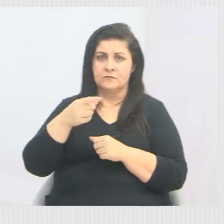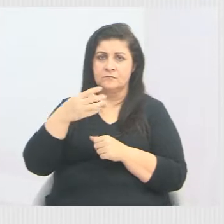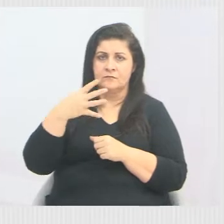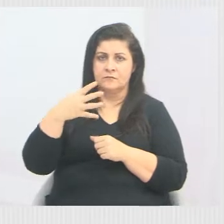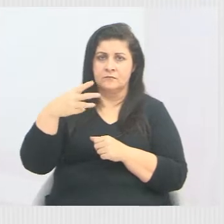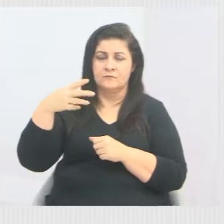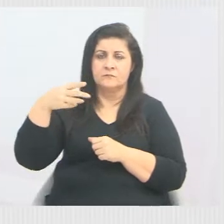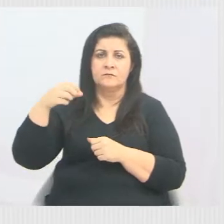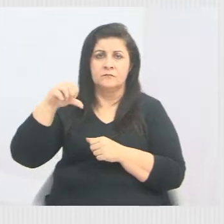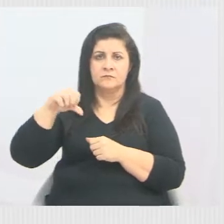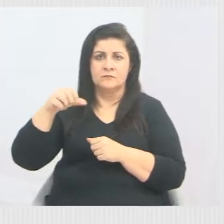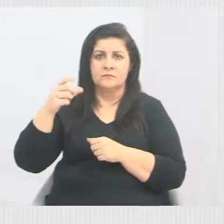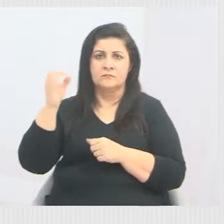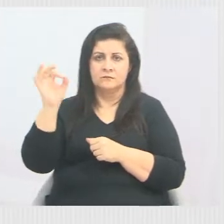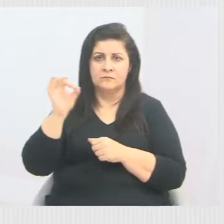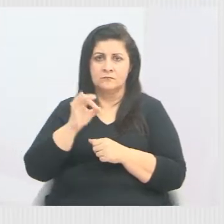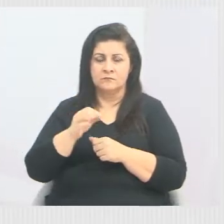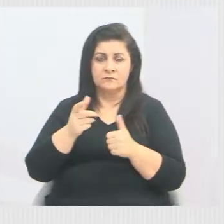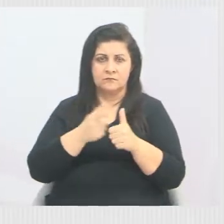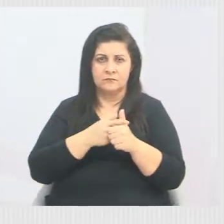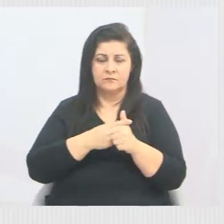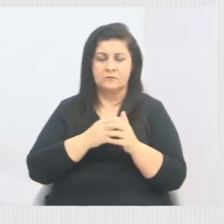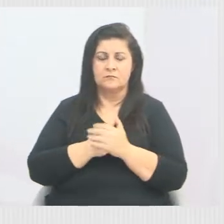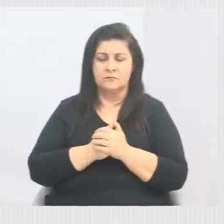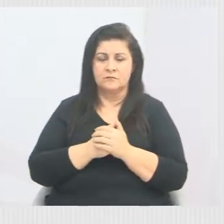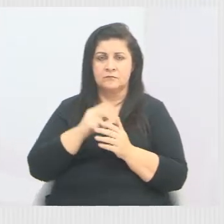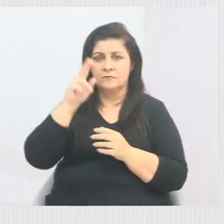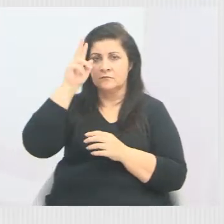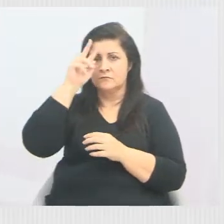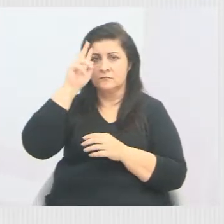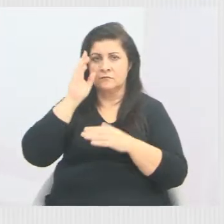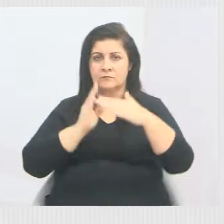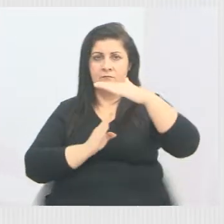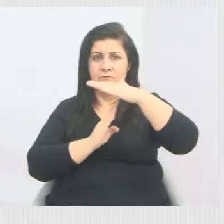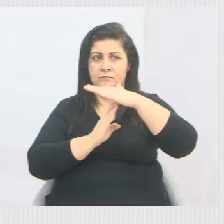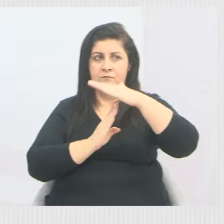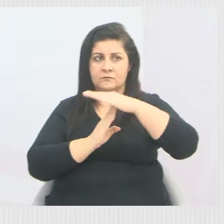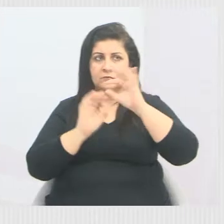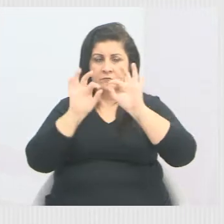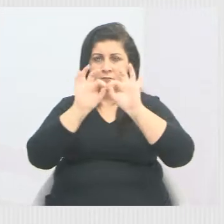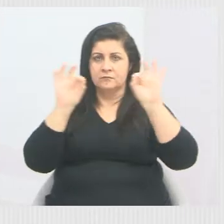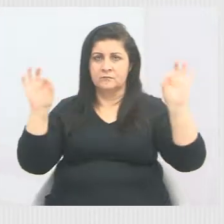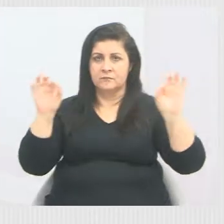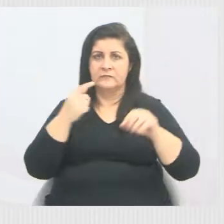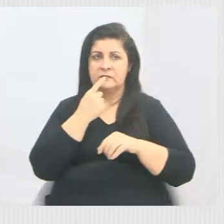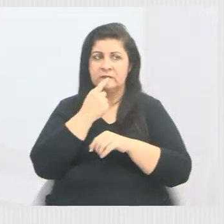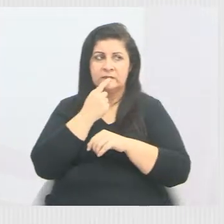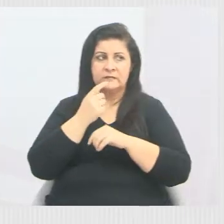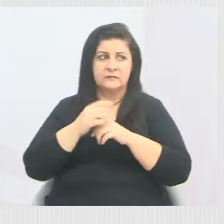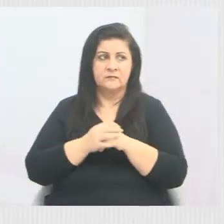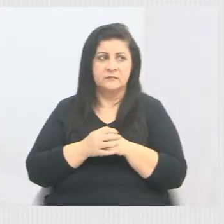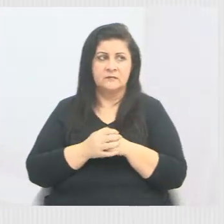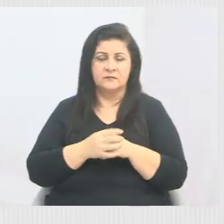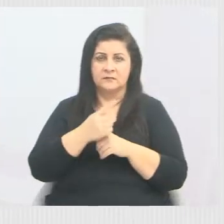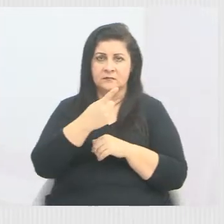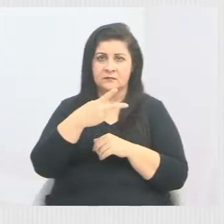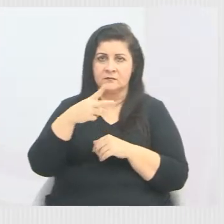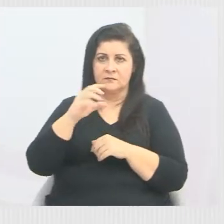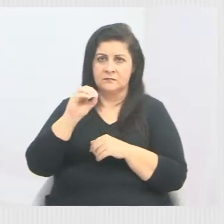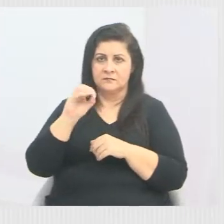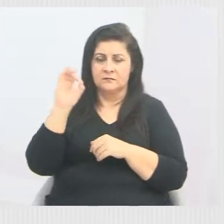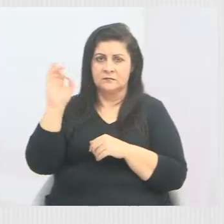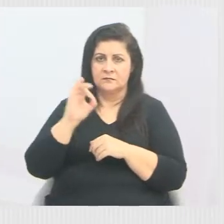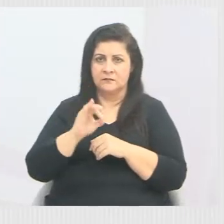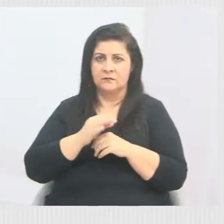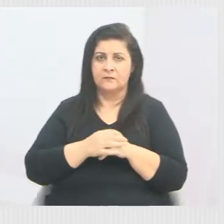de comprometimento. Lembrando que aquele limite ali em cima, em vermelho, destacado, de 120% da receita